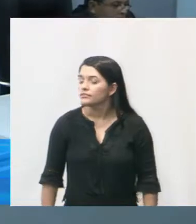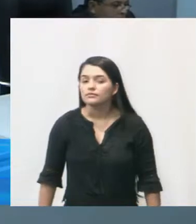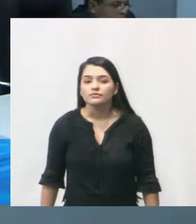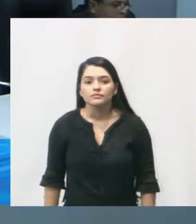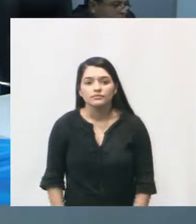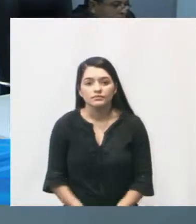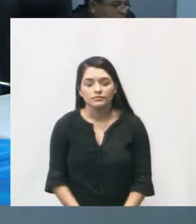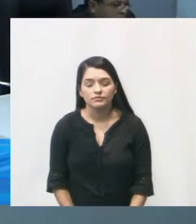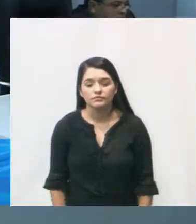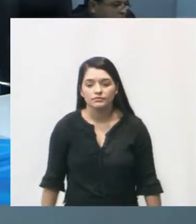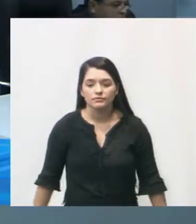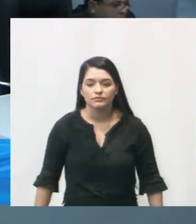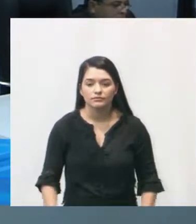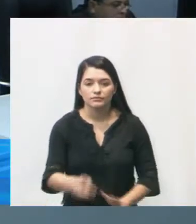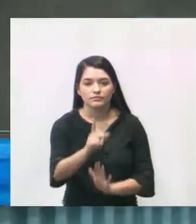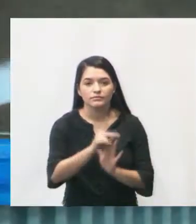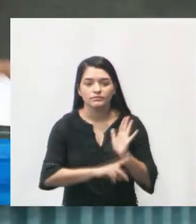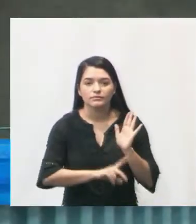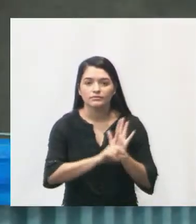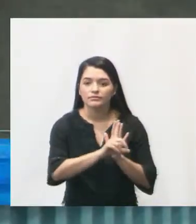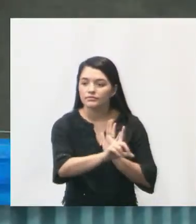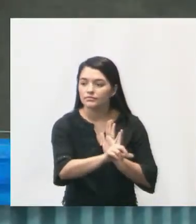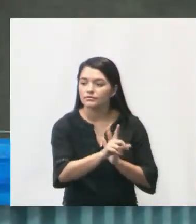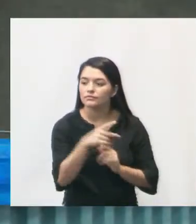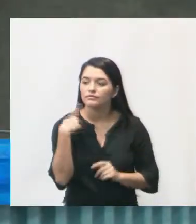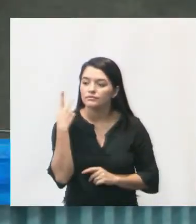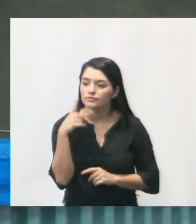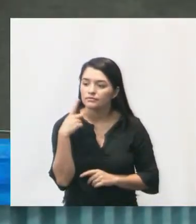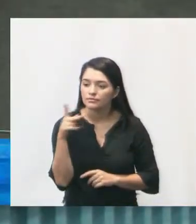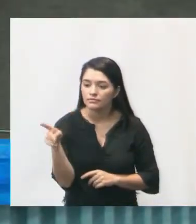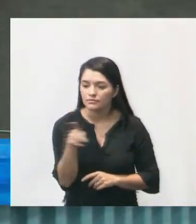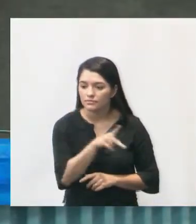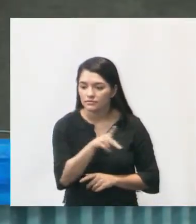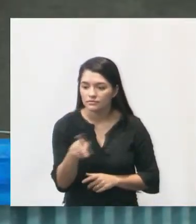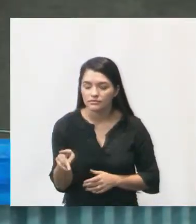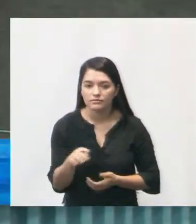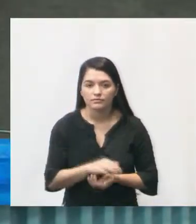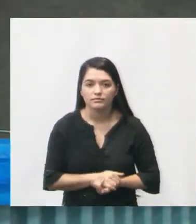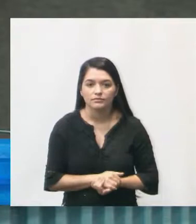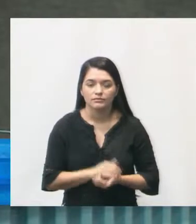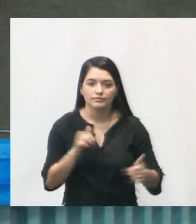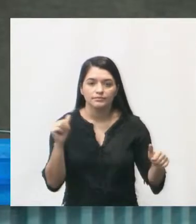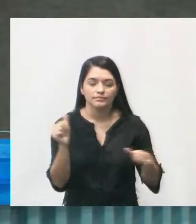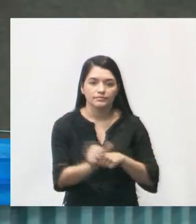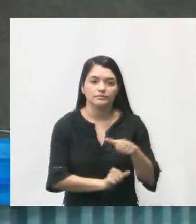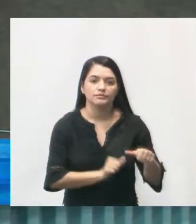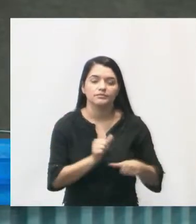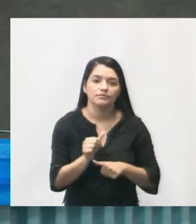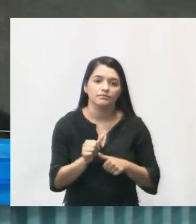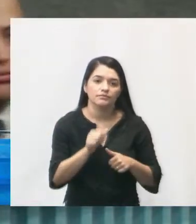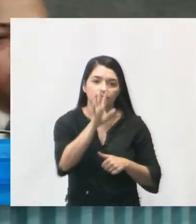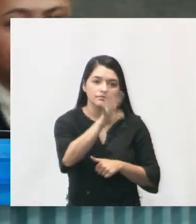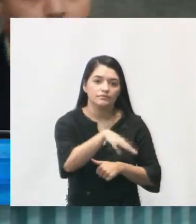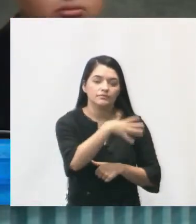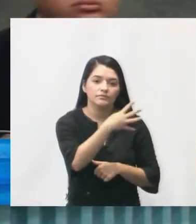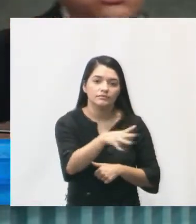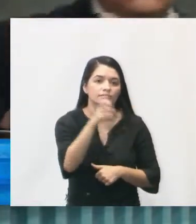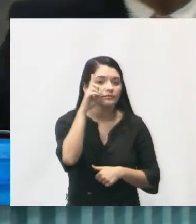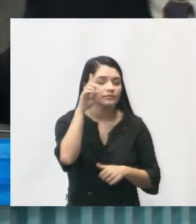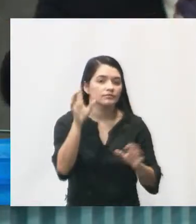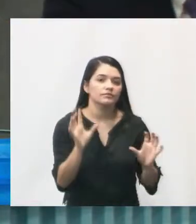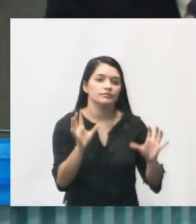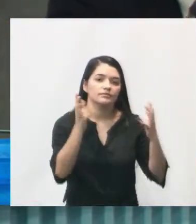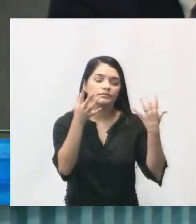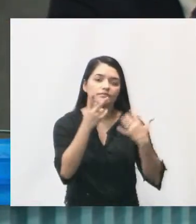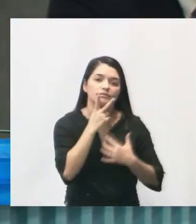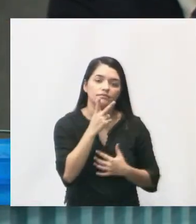Projeto de lei do vereador autor Roberto Martins, que altera o calendário oficial de eventos, datas comemorativas de